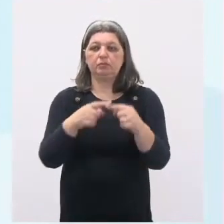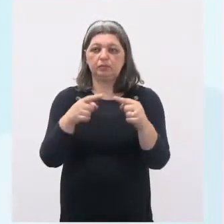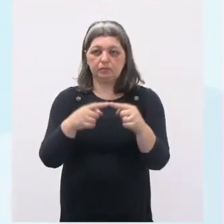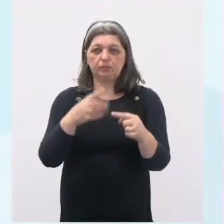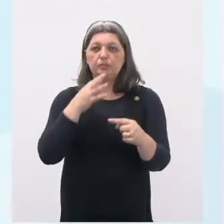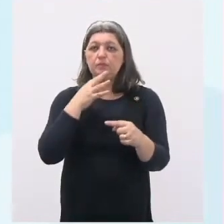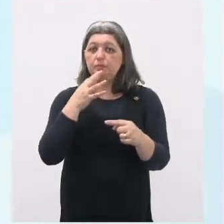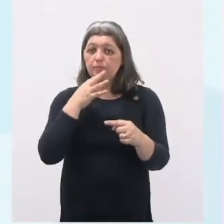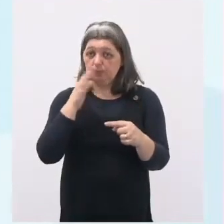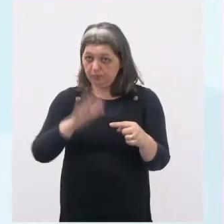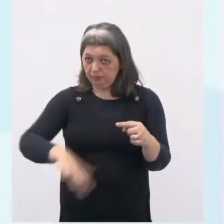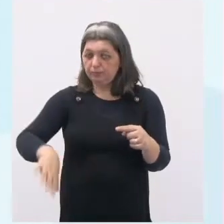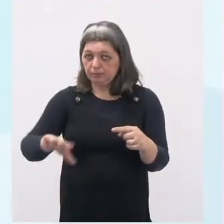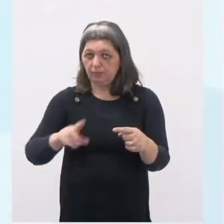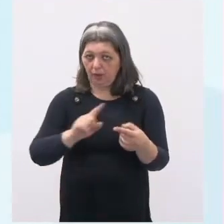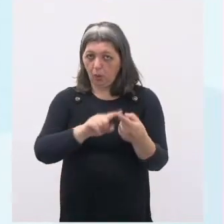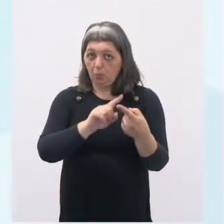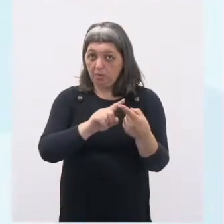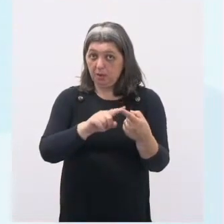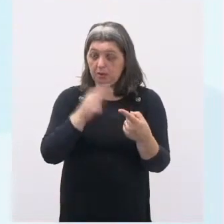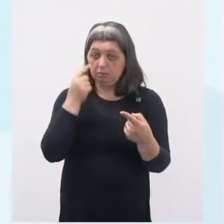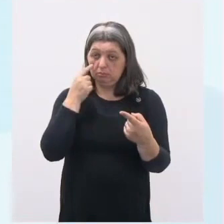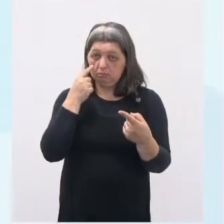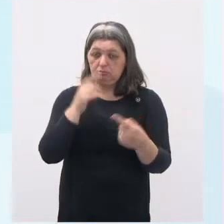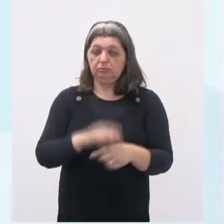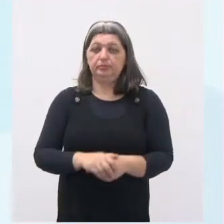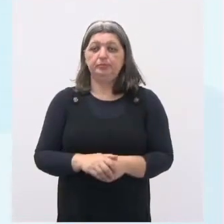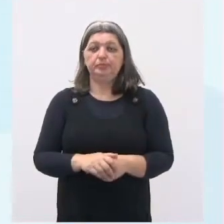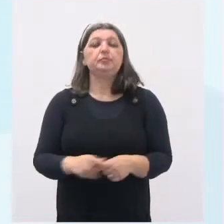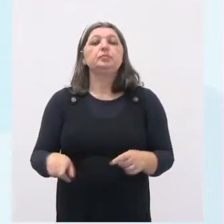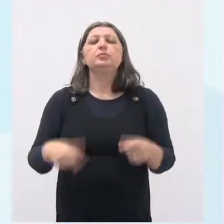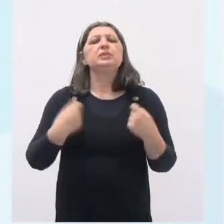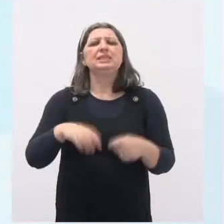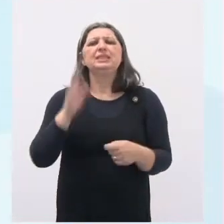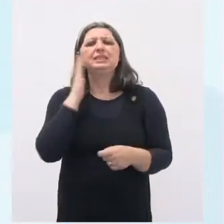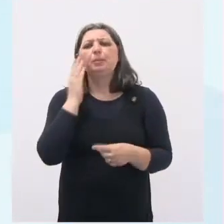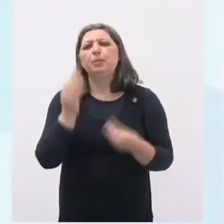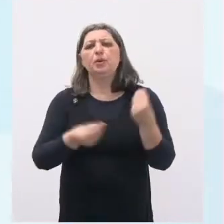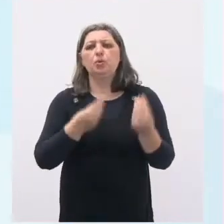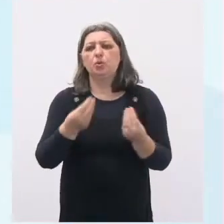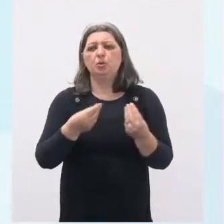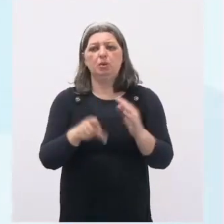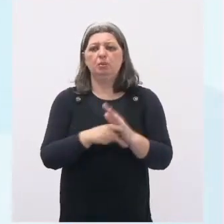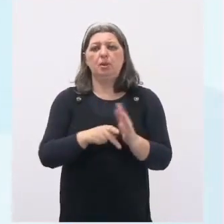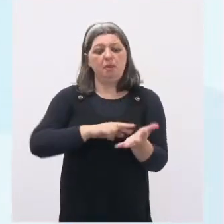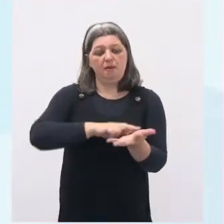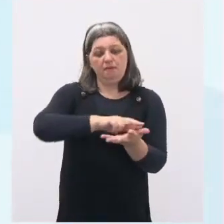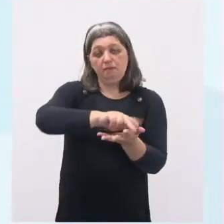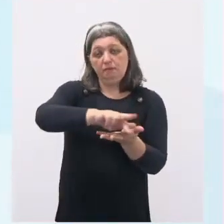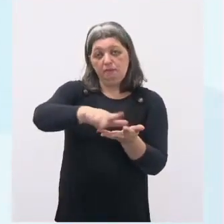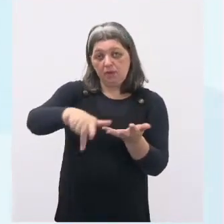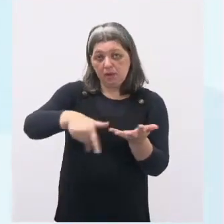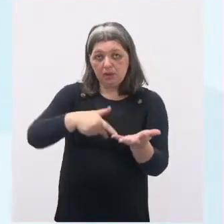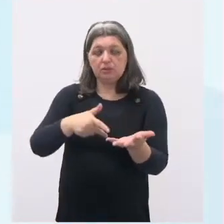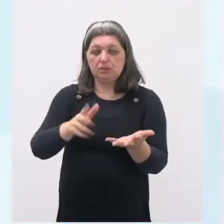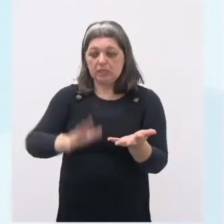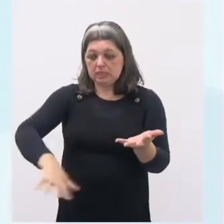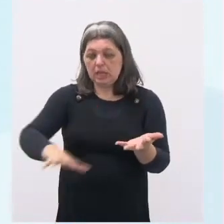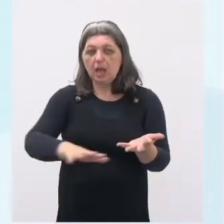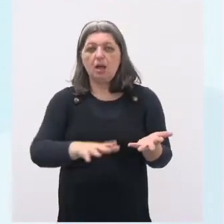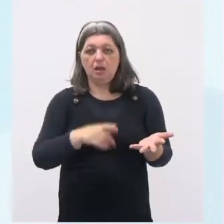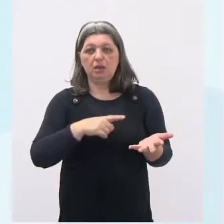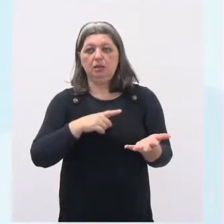conhecimento. Conhecimento, né? Que aí nós, são saberes, os saberes dentro das diversas áreas, né? Dos